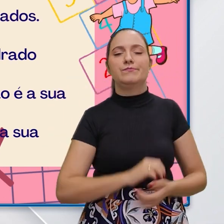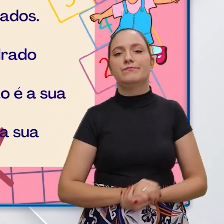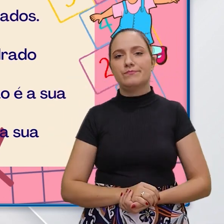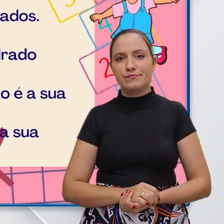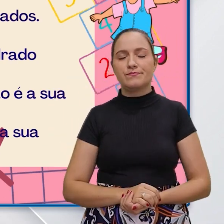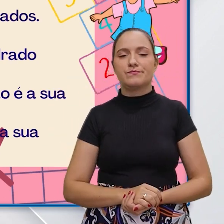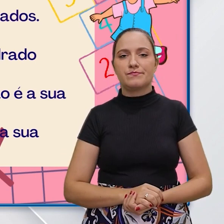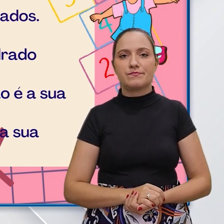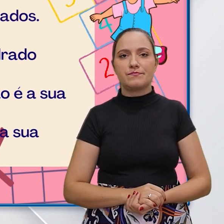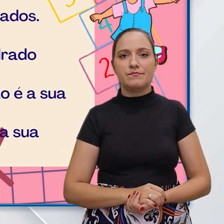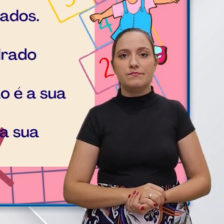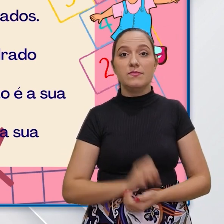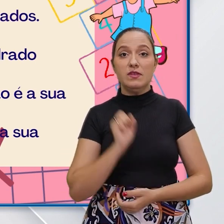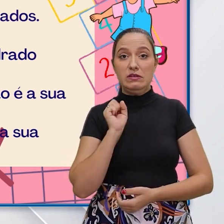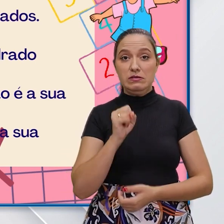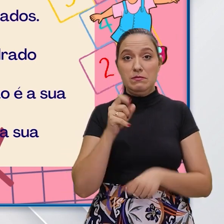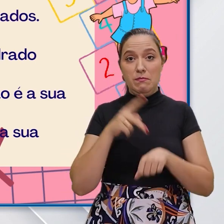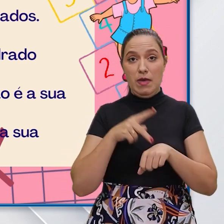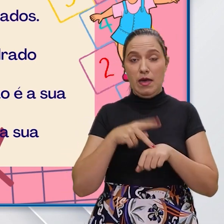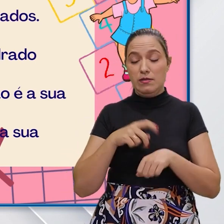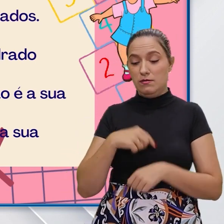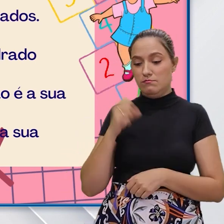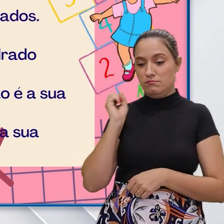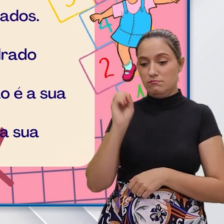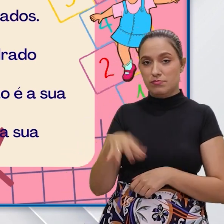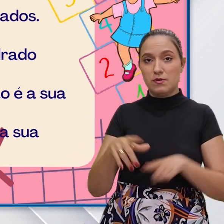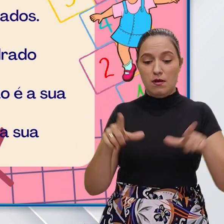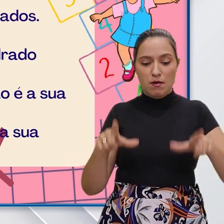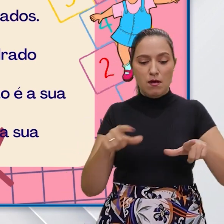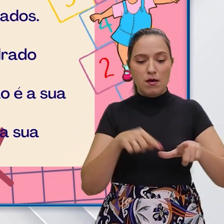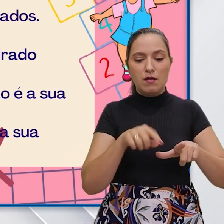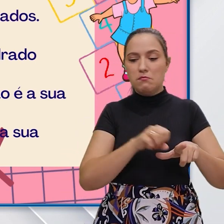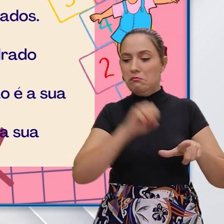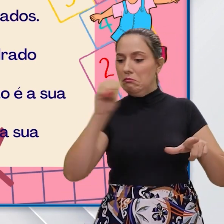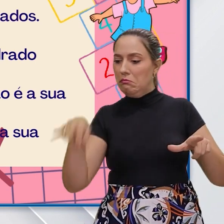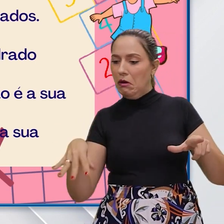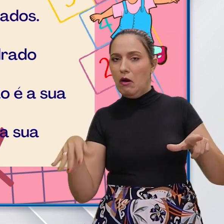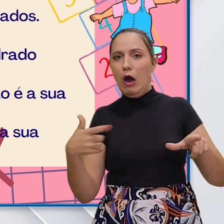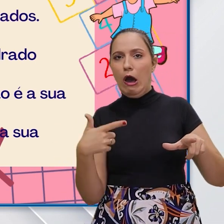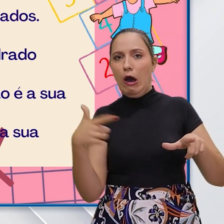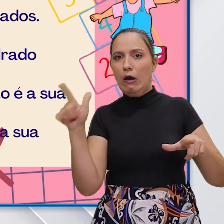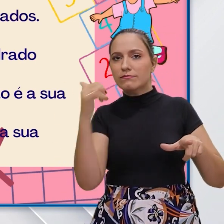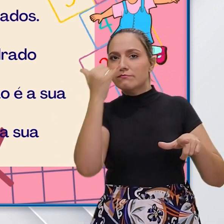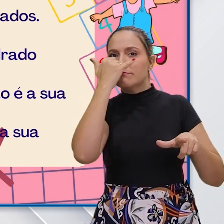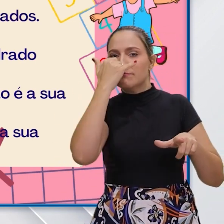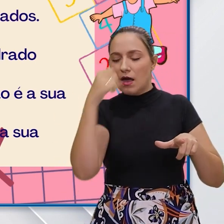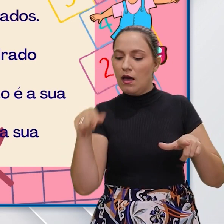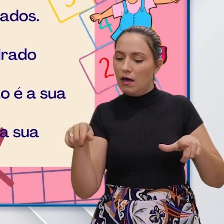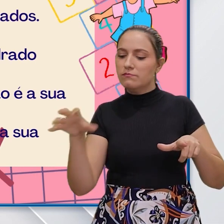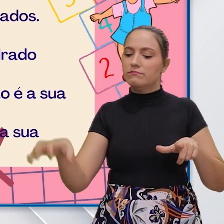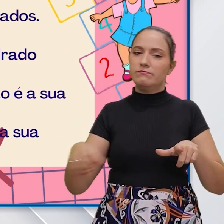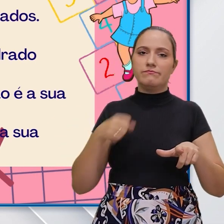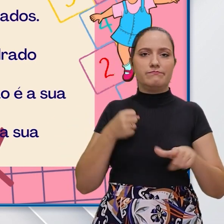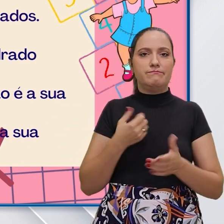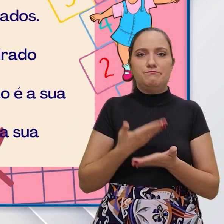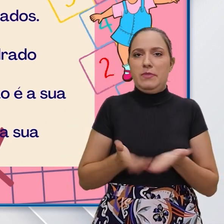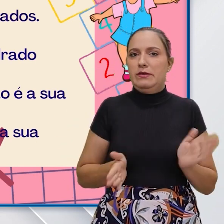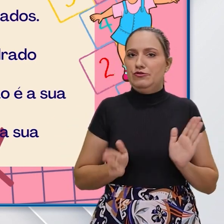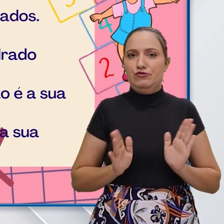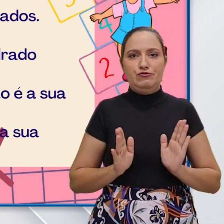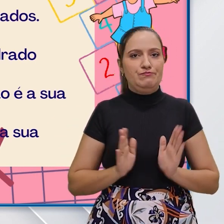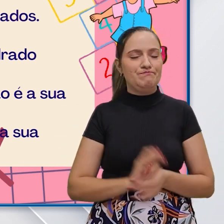casa. Se ao jogar a pedrinha ela cair fora dos limites do quadrado desenhado, perde a